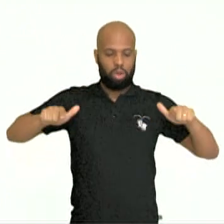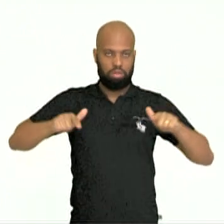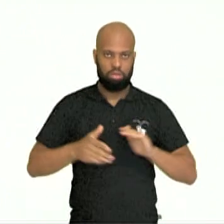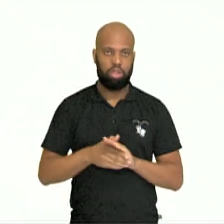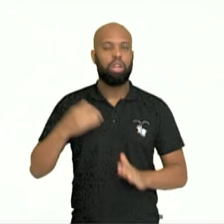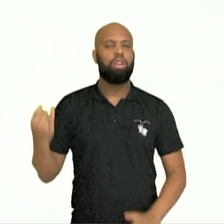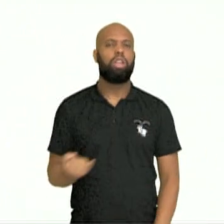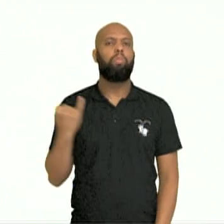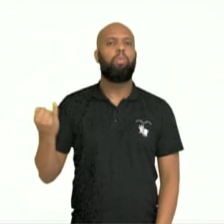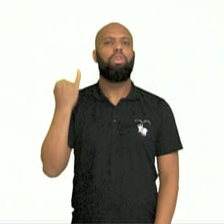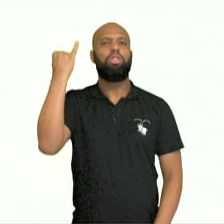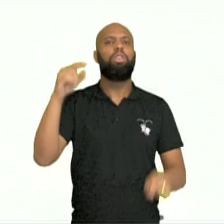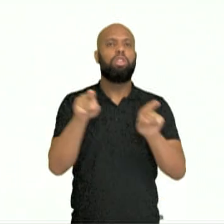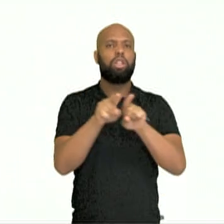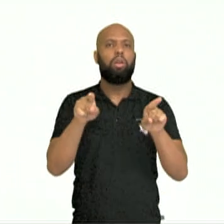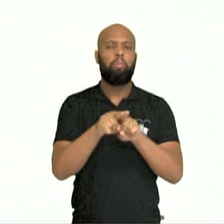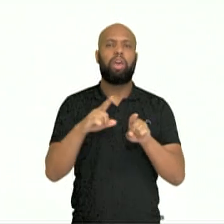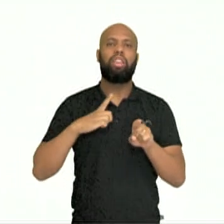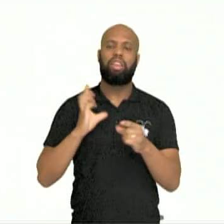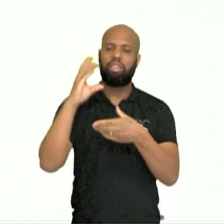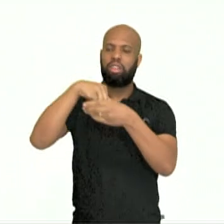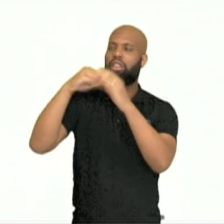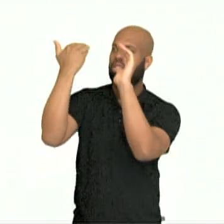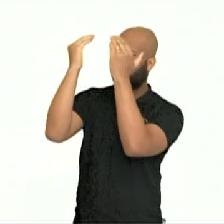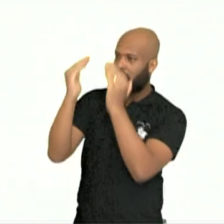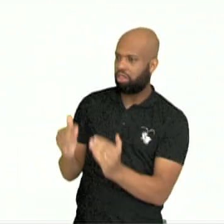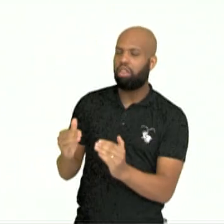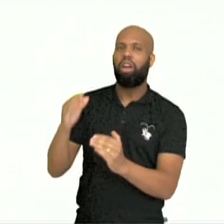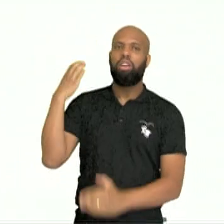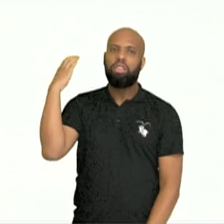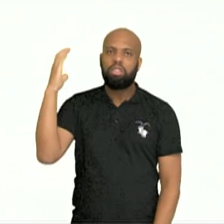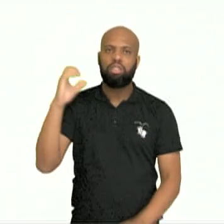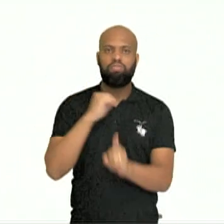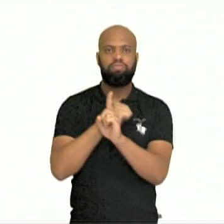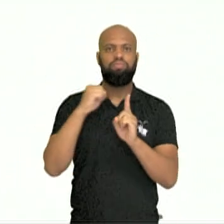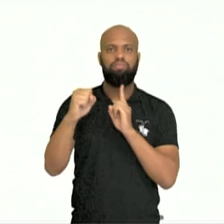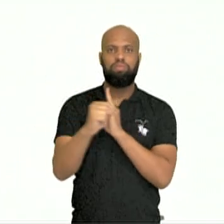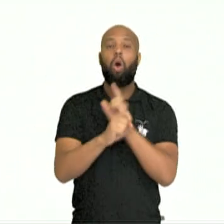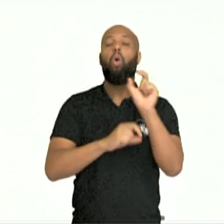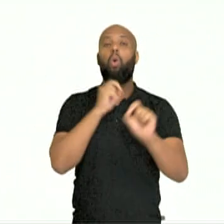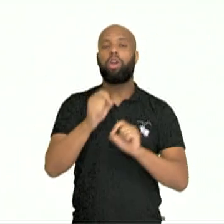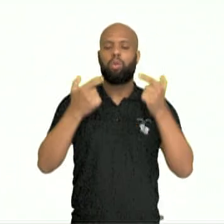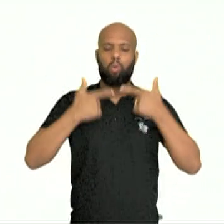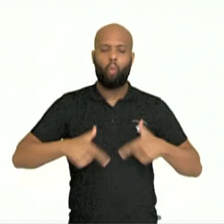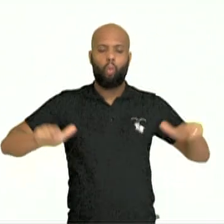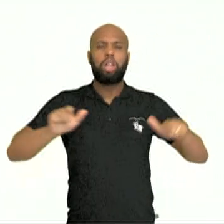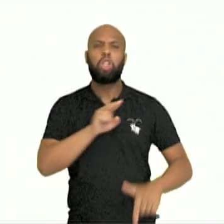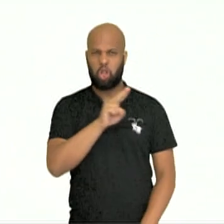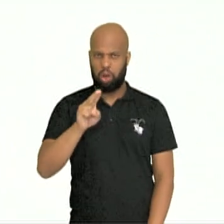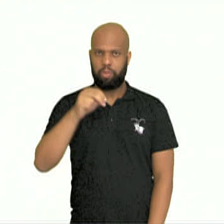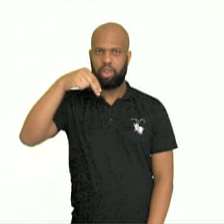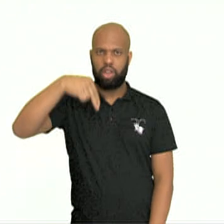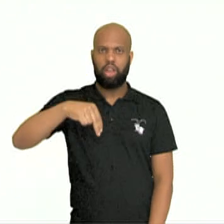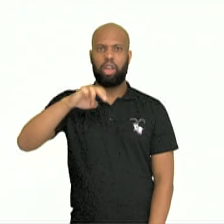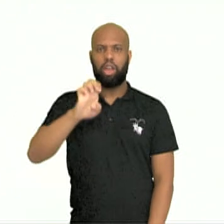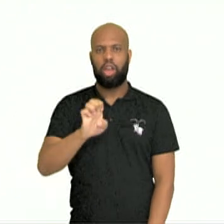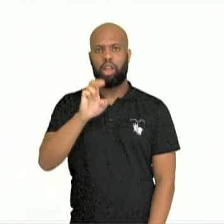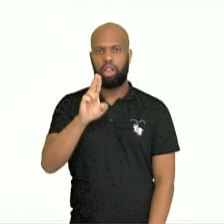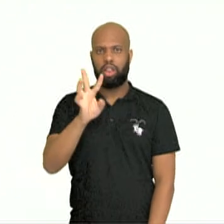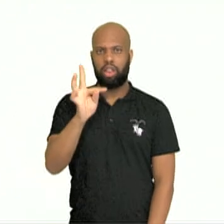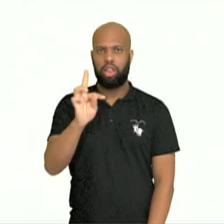muito bacana dentro da análise das ciências sociais, a chamada neutralidade, né? A